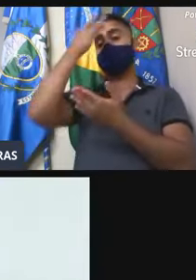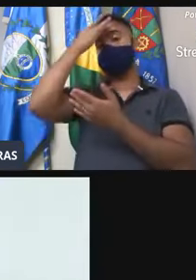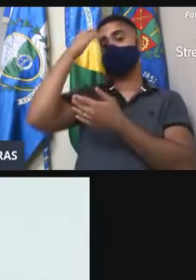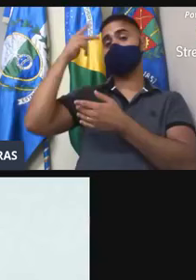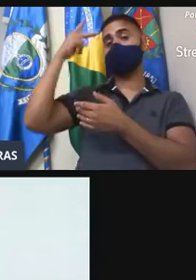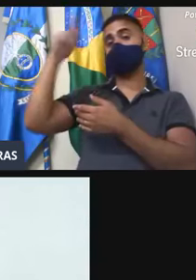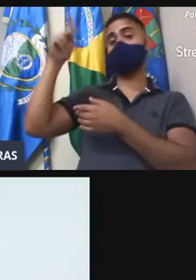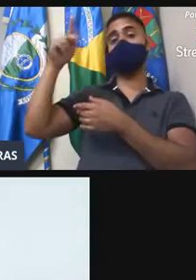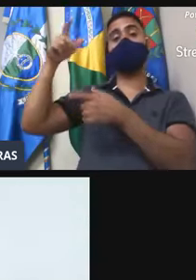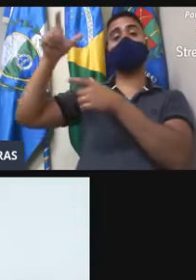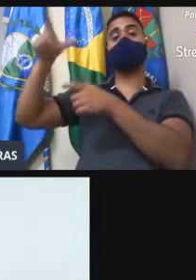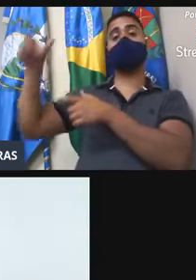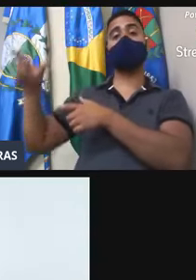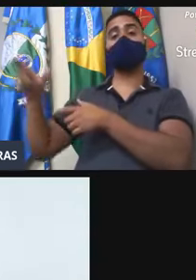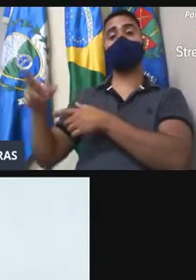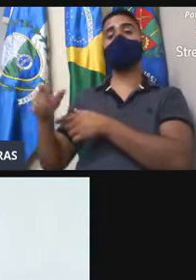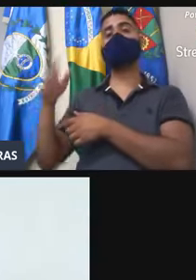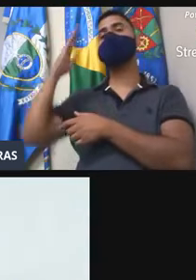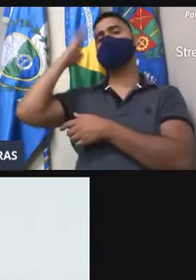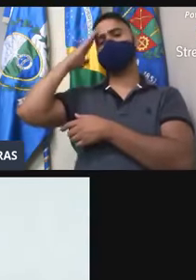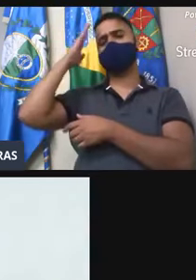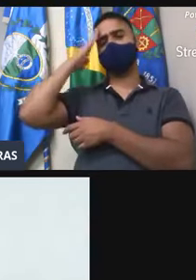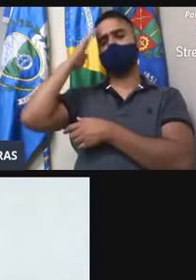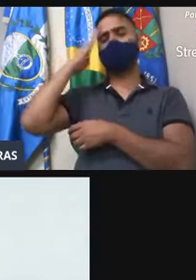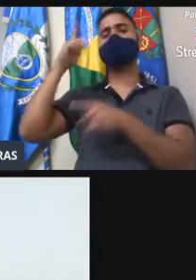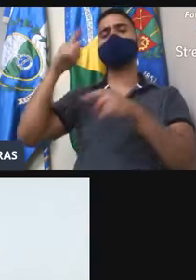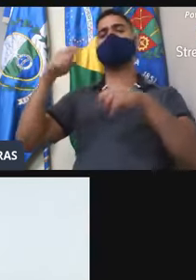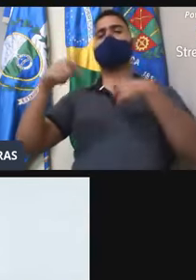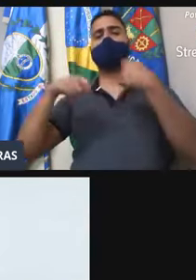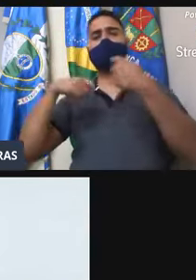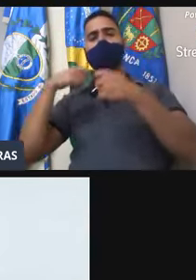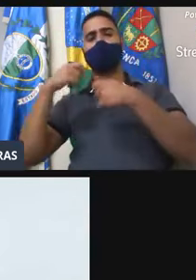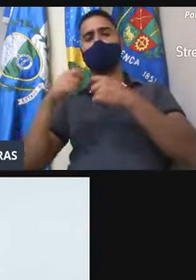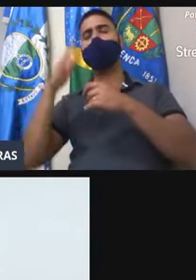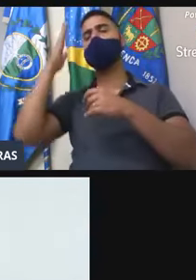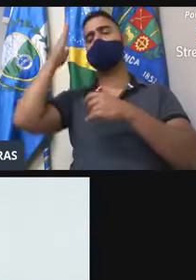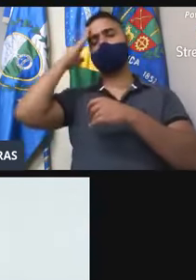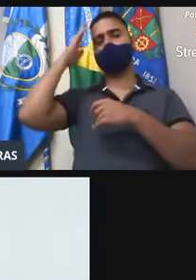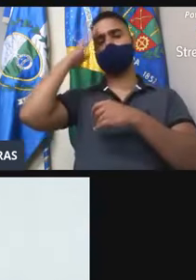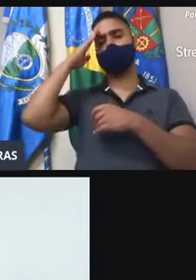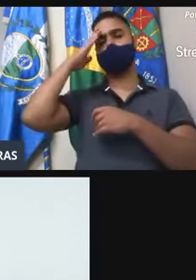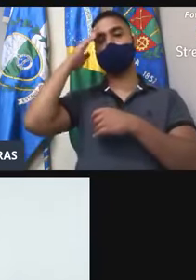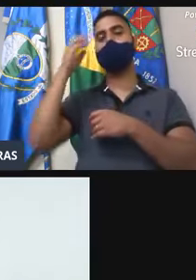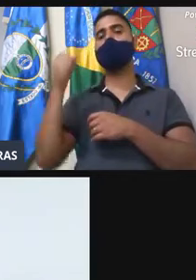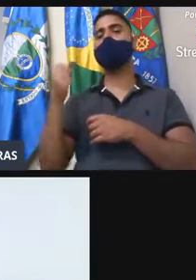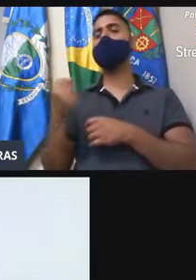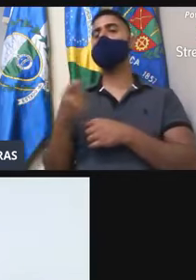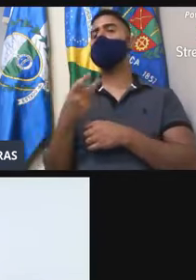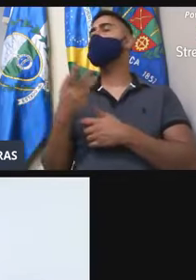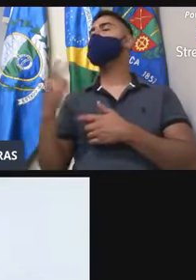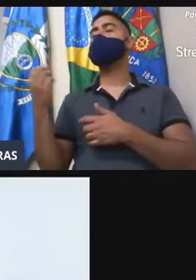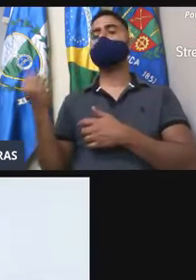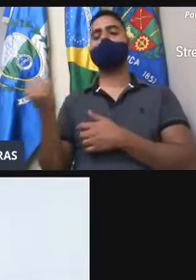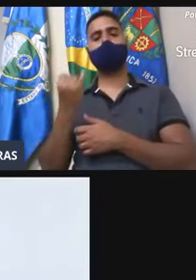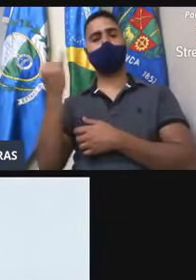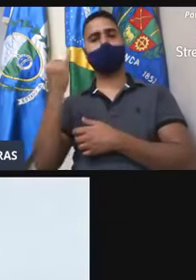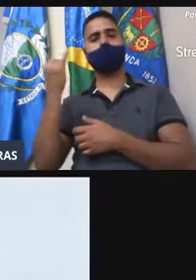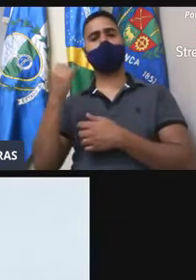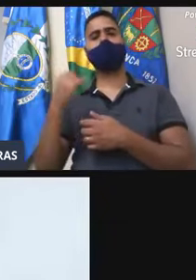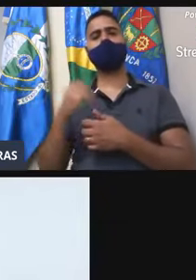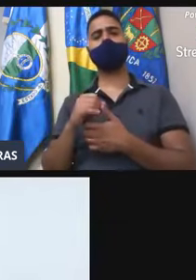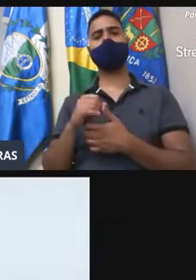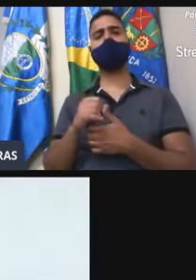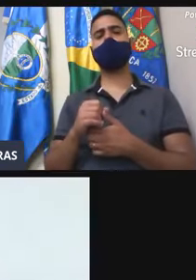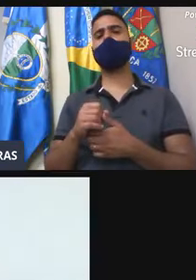recebendo esses turistas. A gente sabe do lado financeiro, do lado econômico. Nós sabemos o quanto